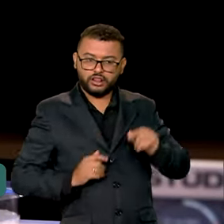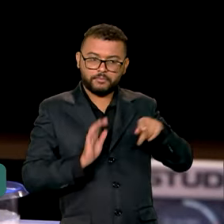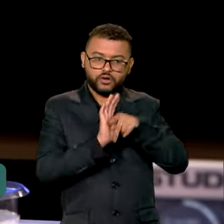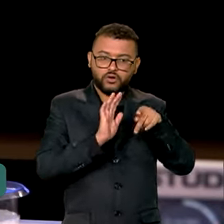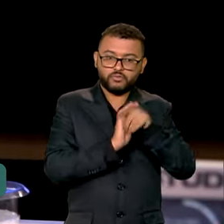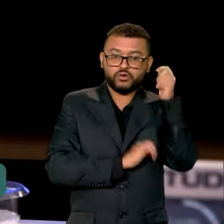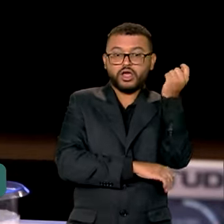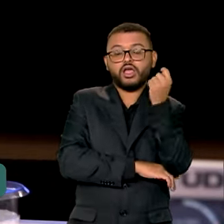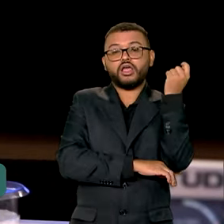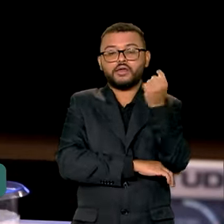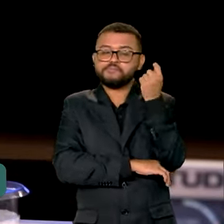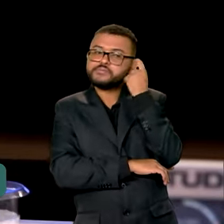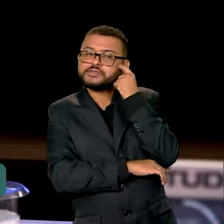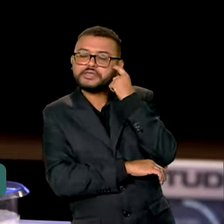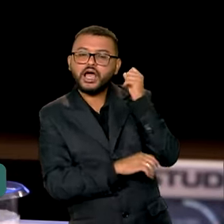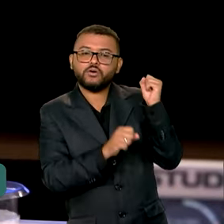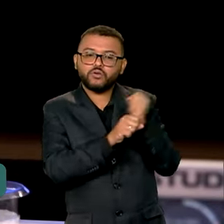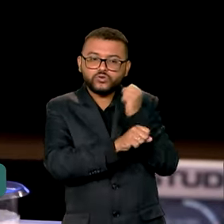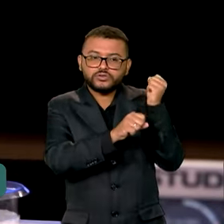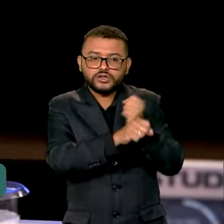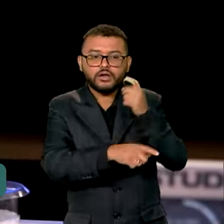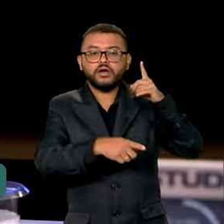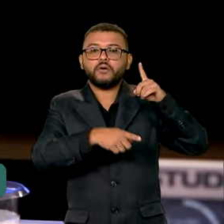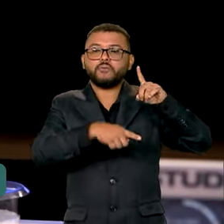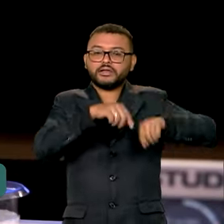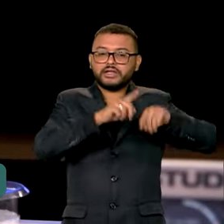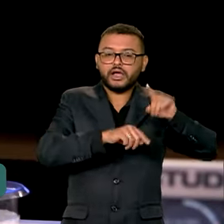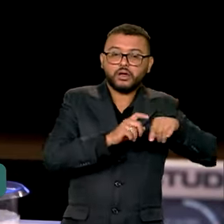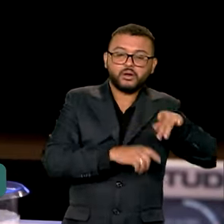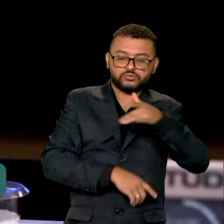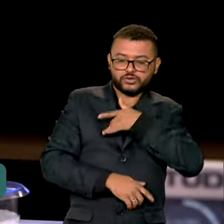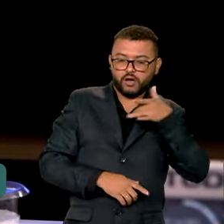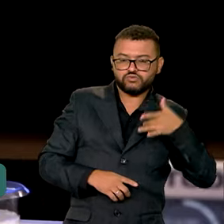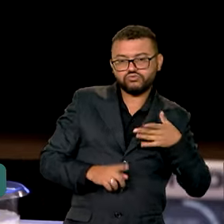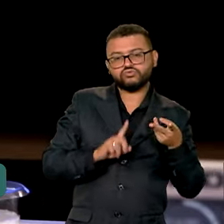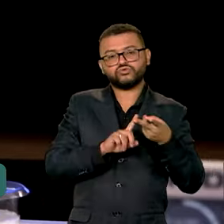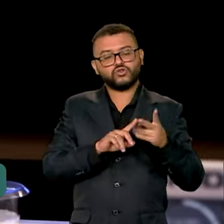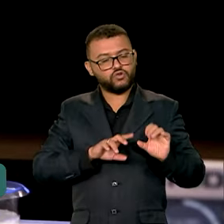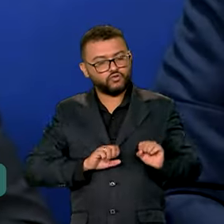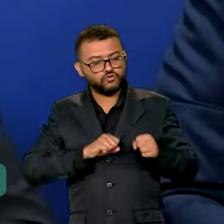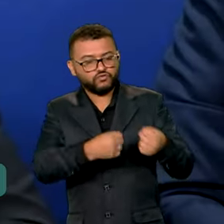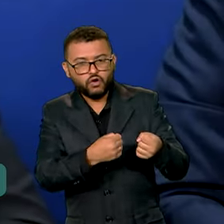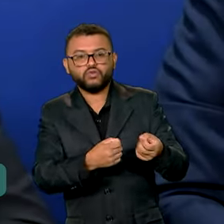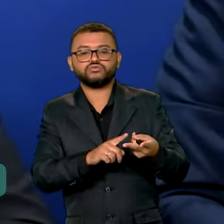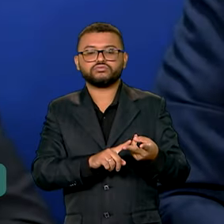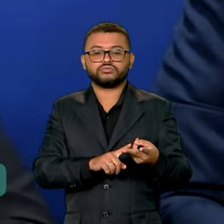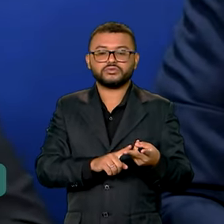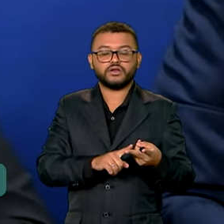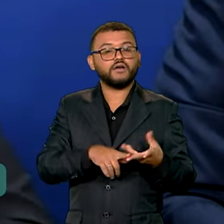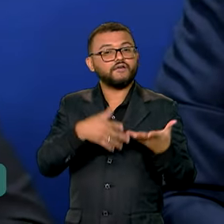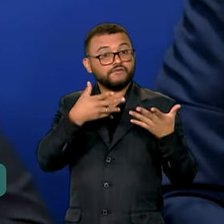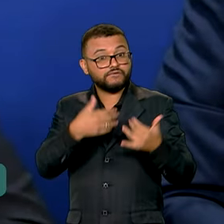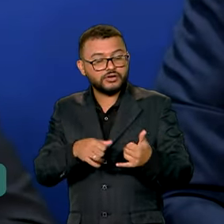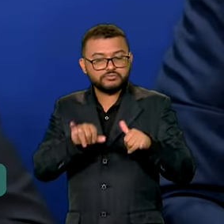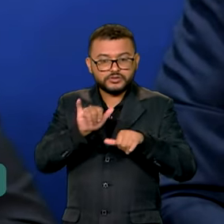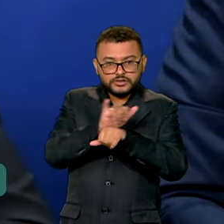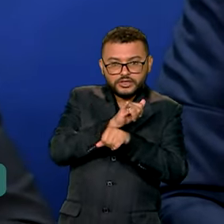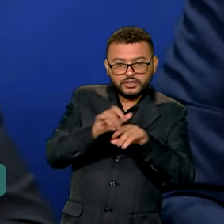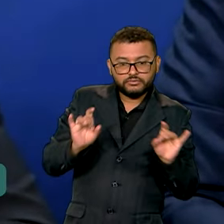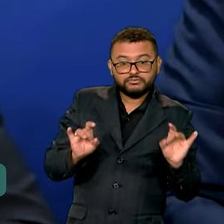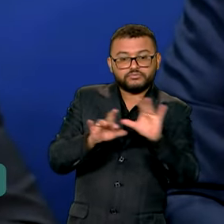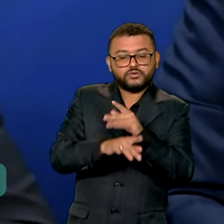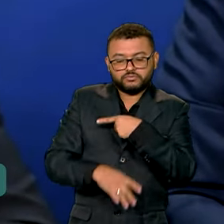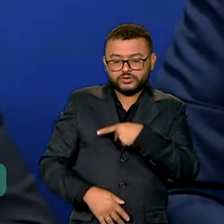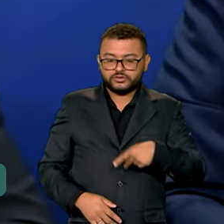Sul, que é estar reconstruindo os equipamentos de saúde, fortalecendo a rede. É mais uma ação concreta do governo do